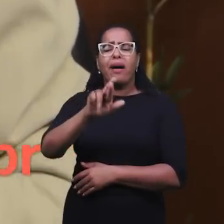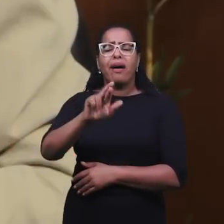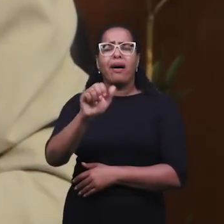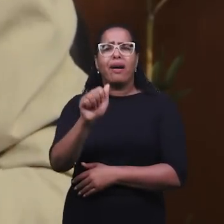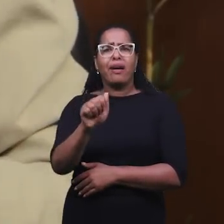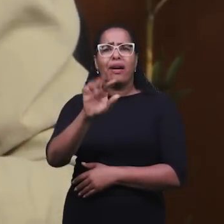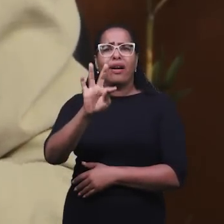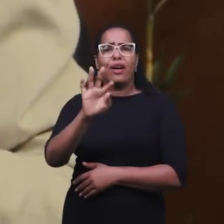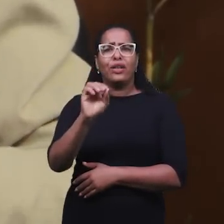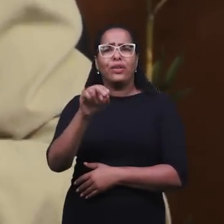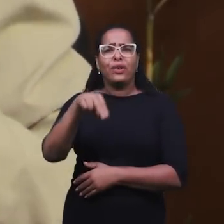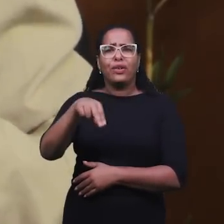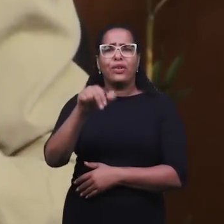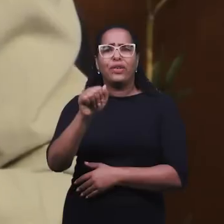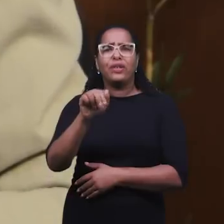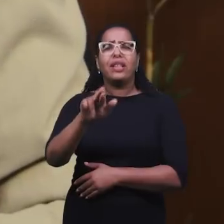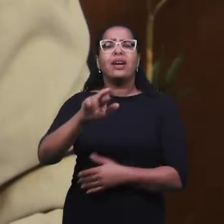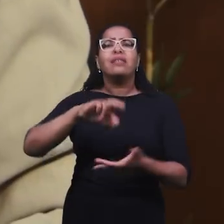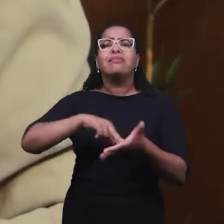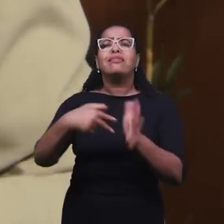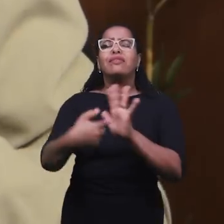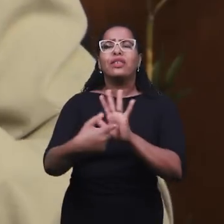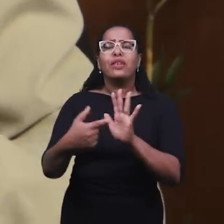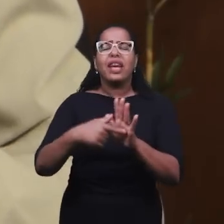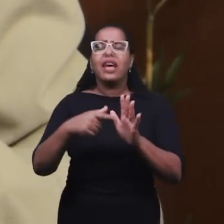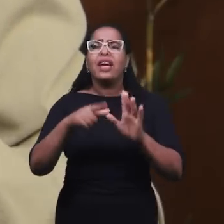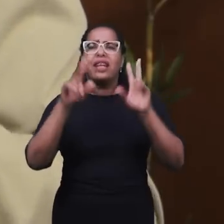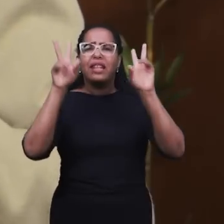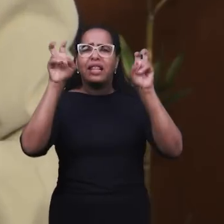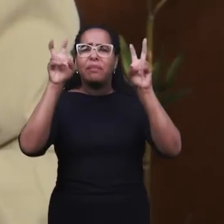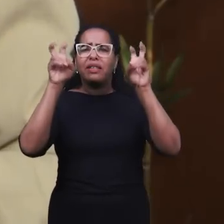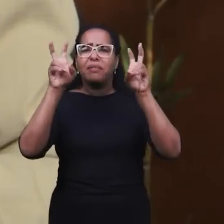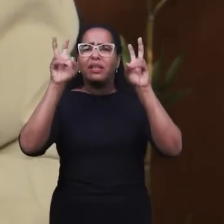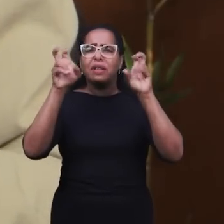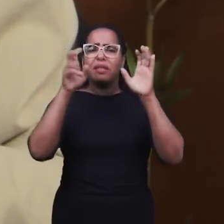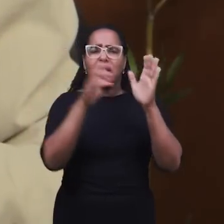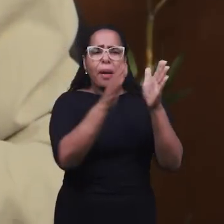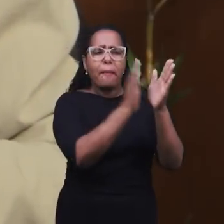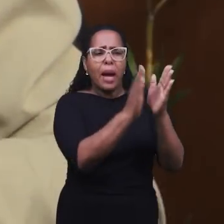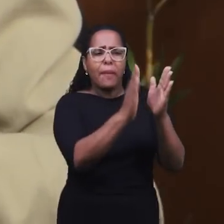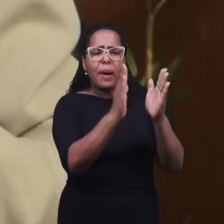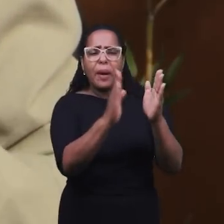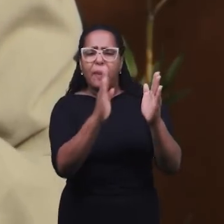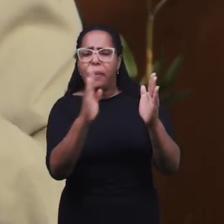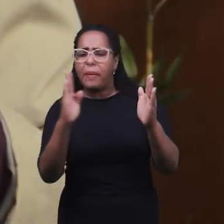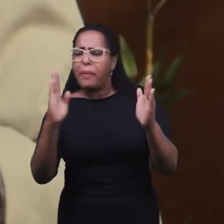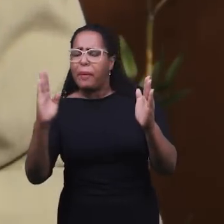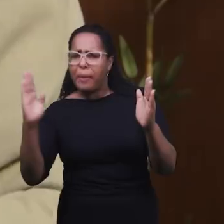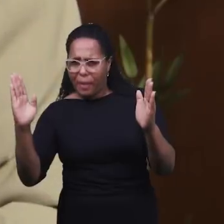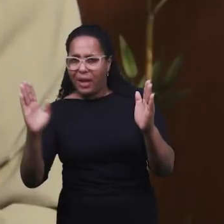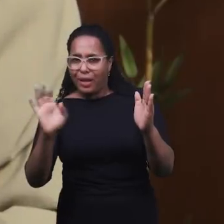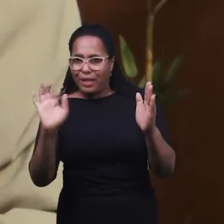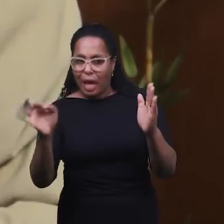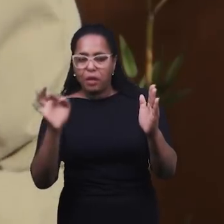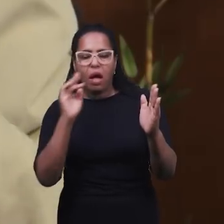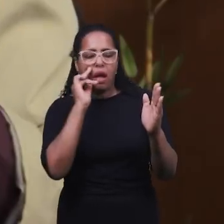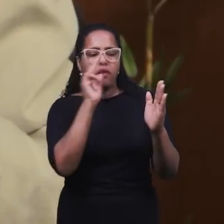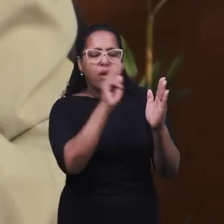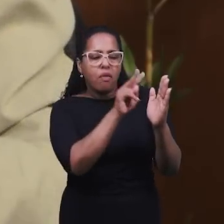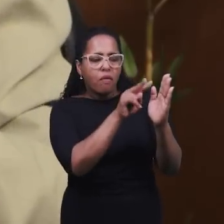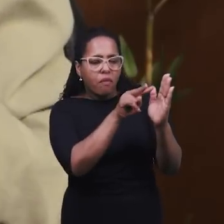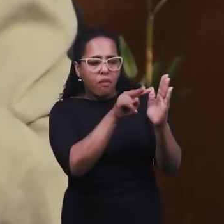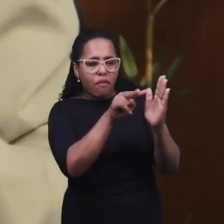convido você a fazer uma coisa que muitos estão fazendo, estão maratonando conversas bíblicas. Tem essa expressão agora nova, né? Maratonar.